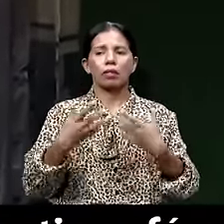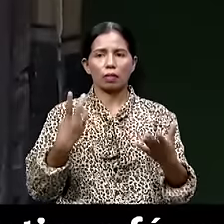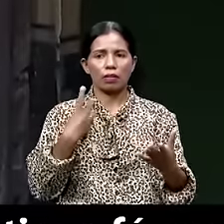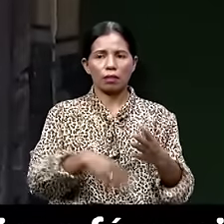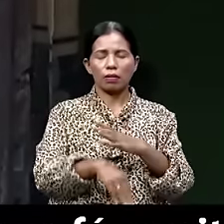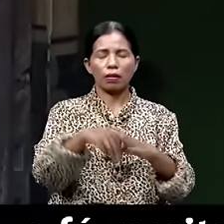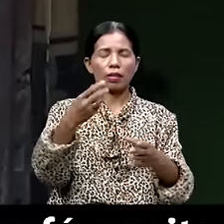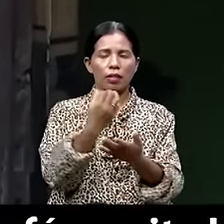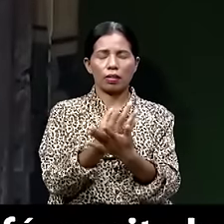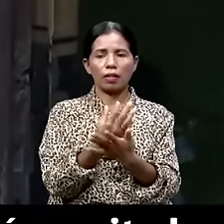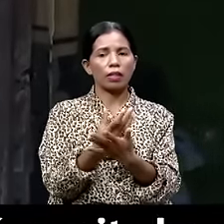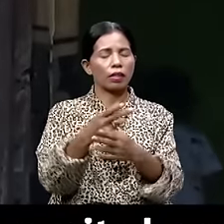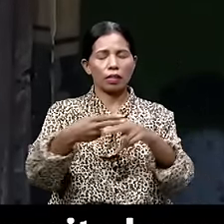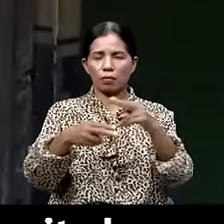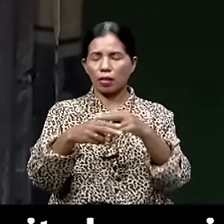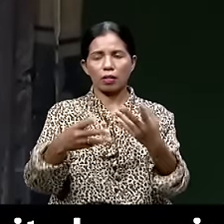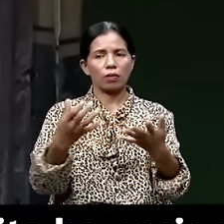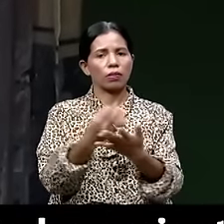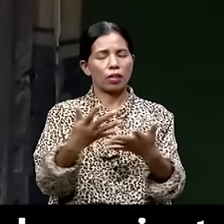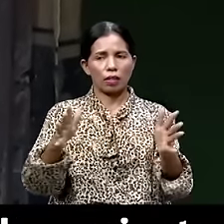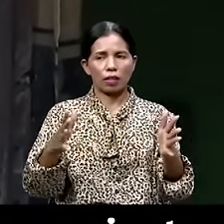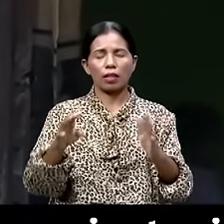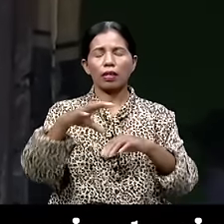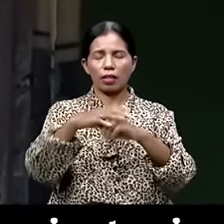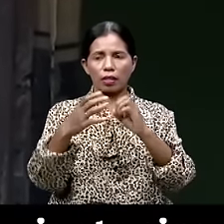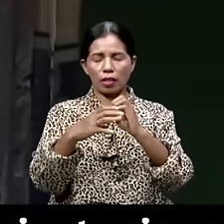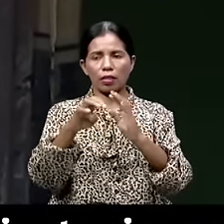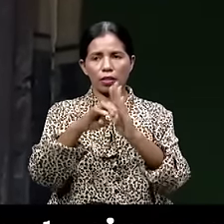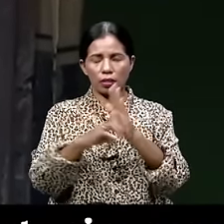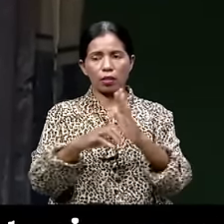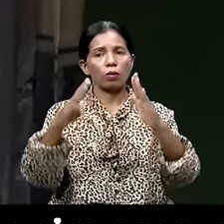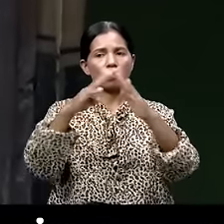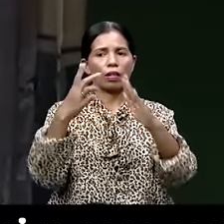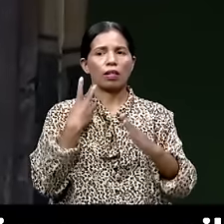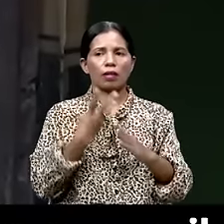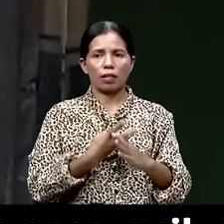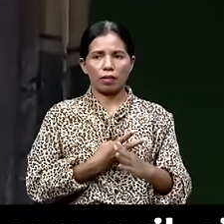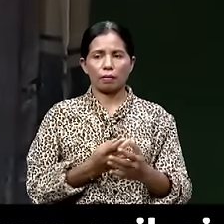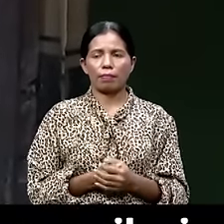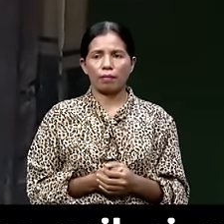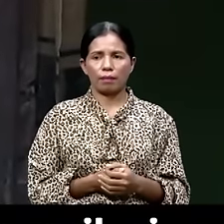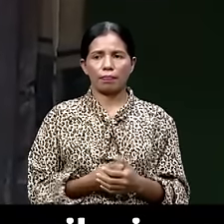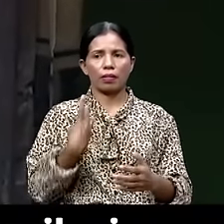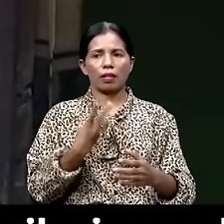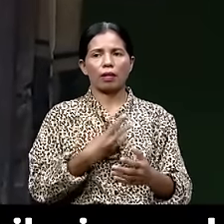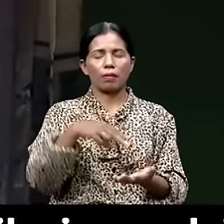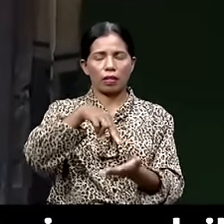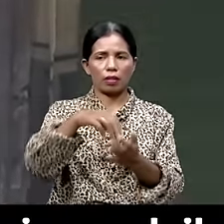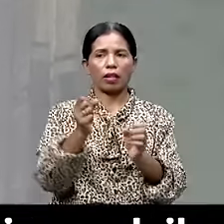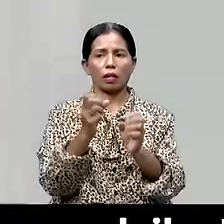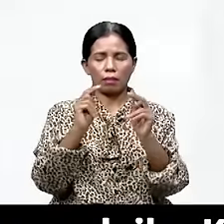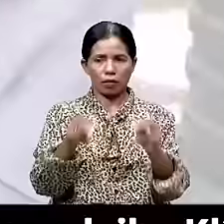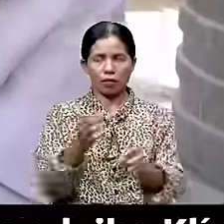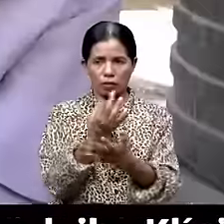liman mamuk det ya tama ami nu graya starunian mai be uma ami na ami nia ami nine ami nine hari ami ni uma ne presizamos